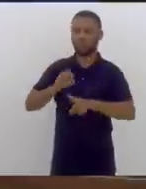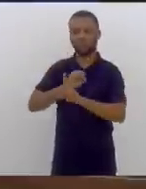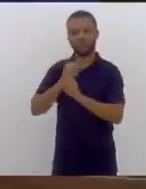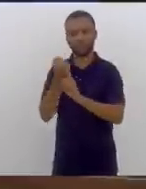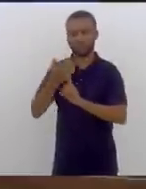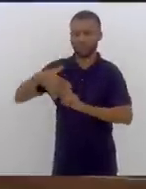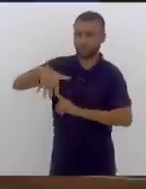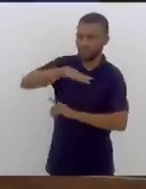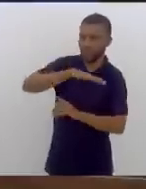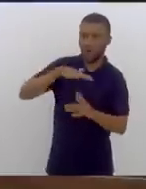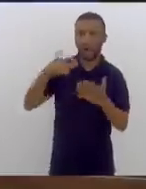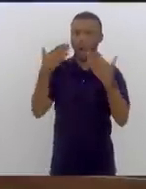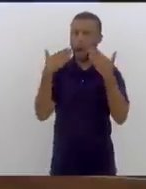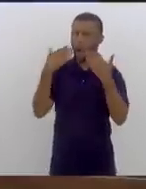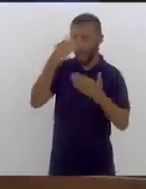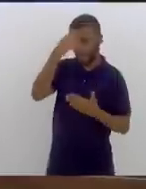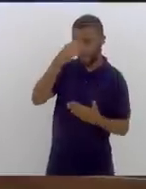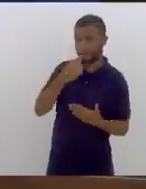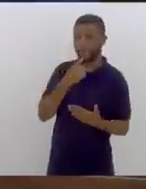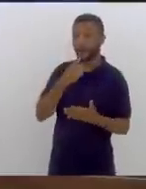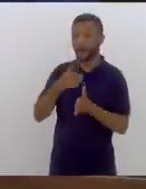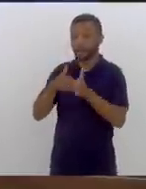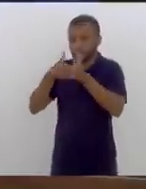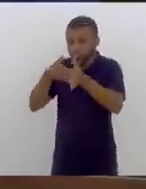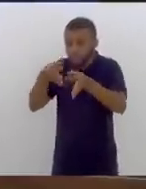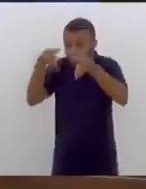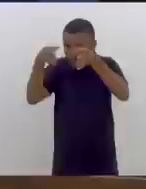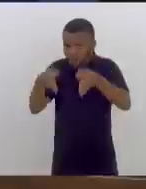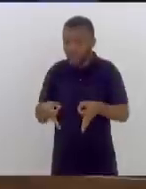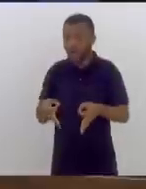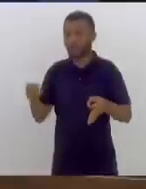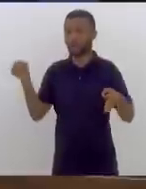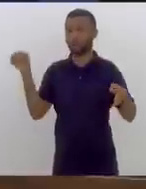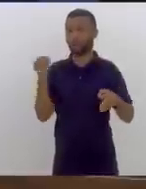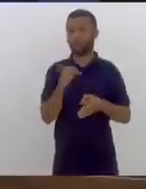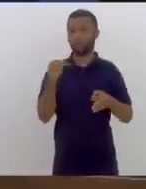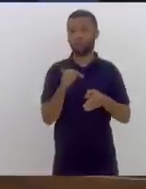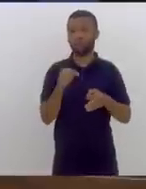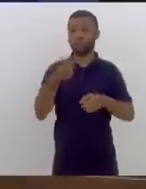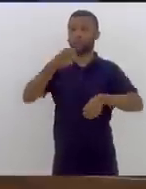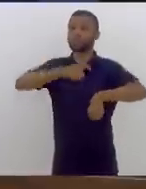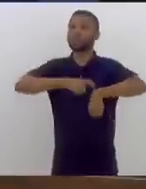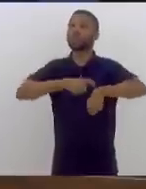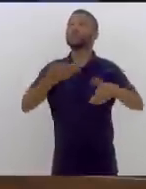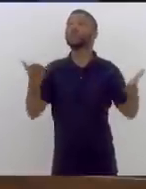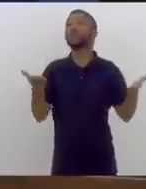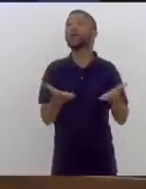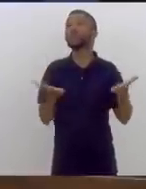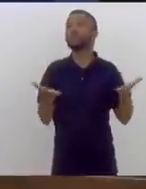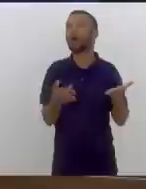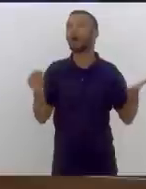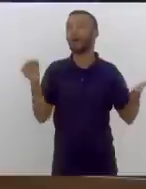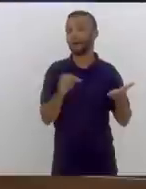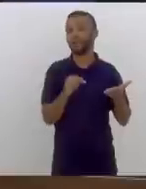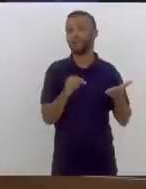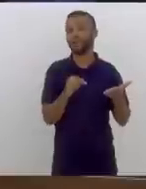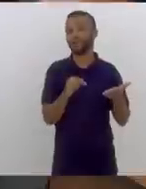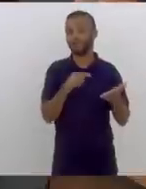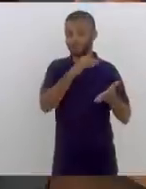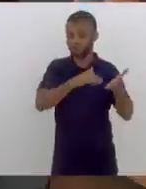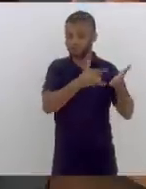reputação e idoneidade ilibadas atuais Então tá aqui